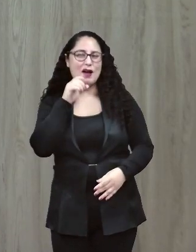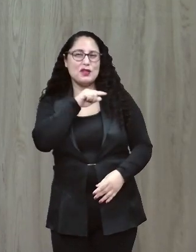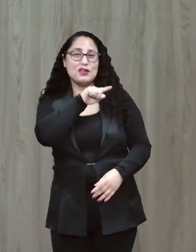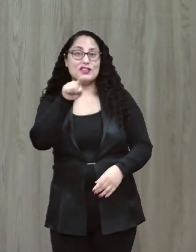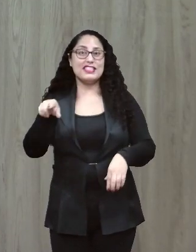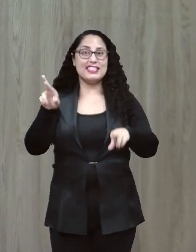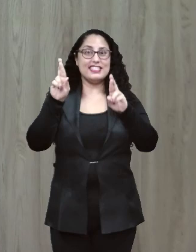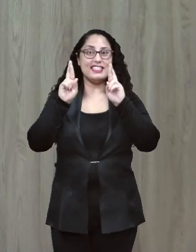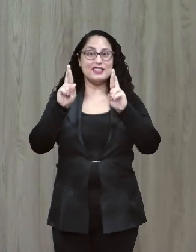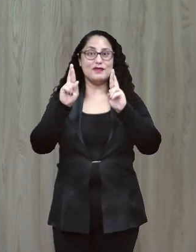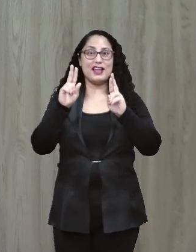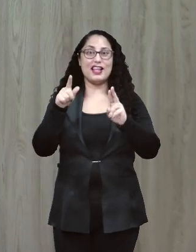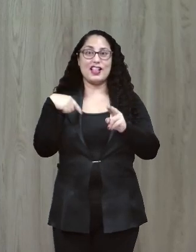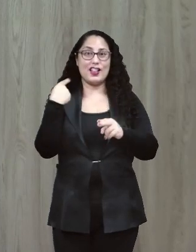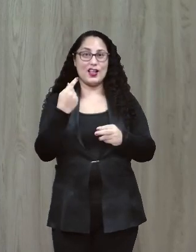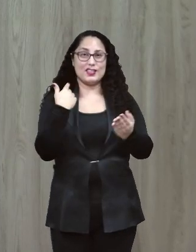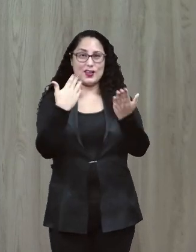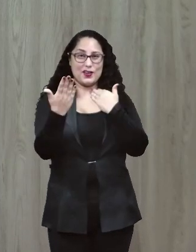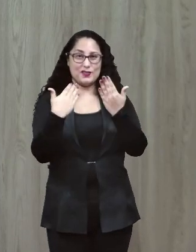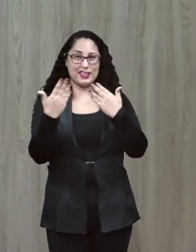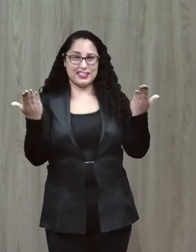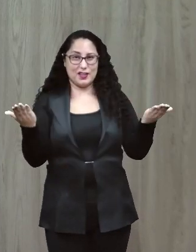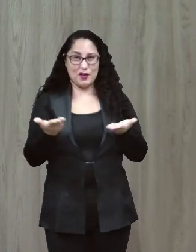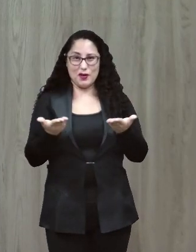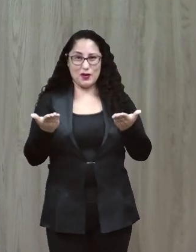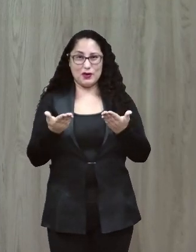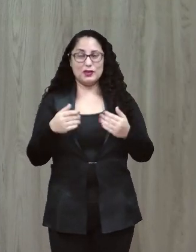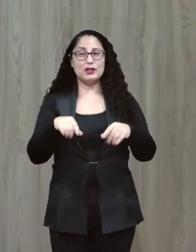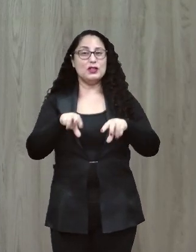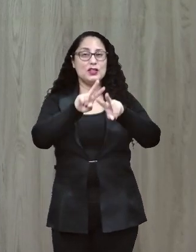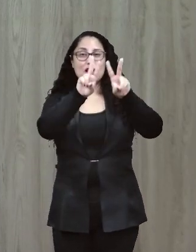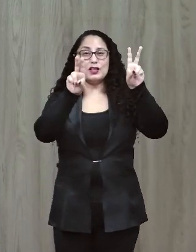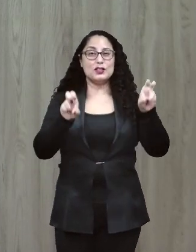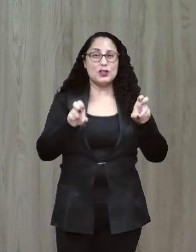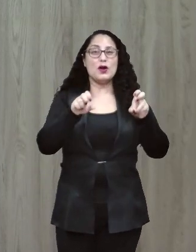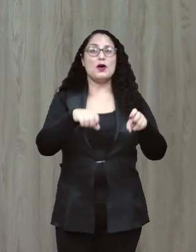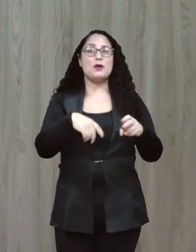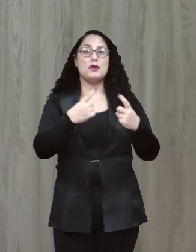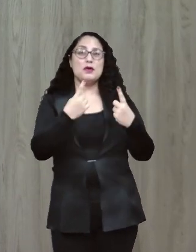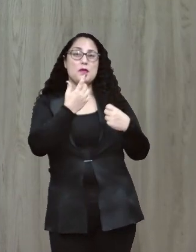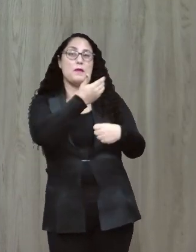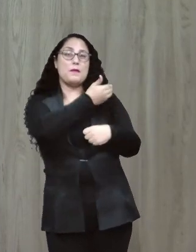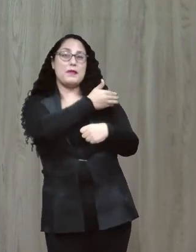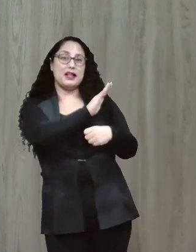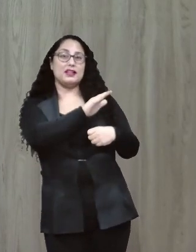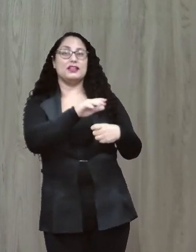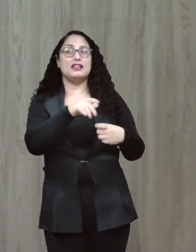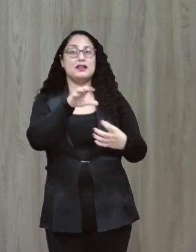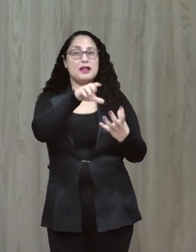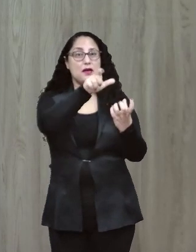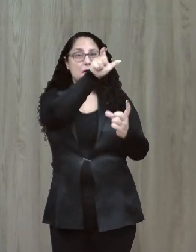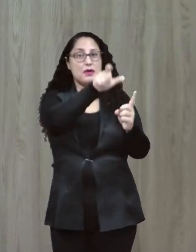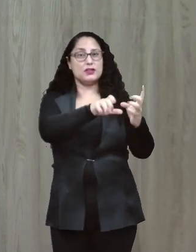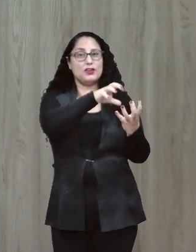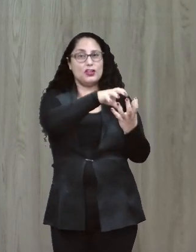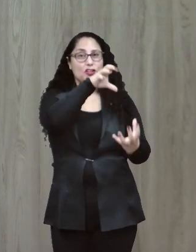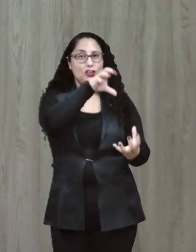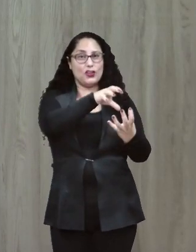vocês esperam dessa nossa conversa hoje, que é sobre etarismo. Vou começar pela Silvana.